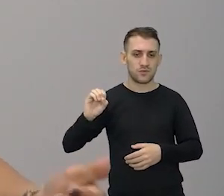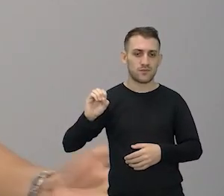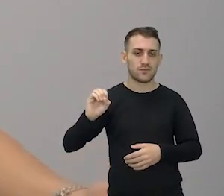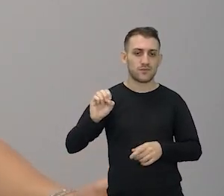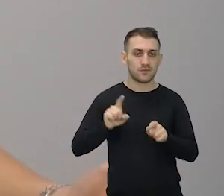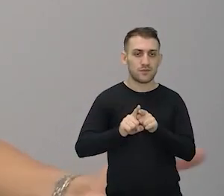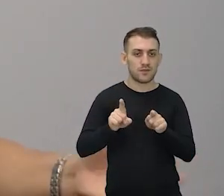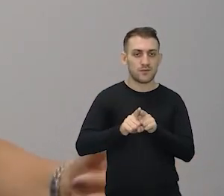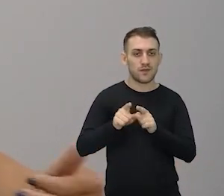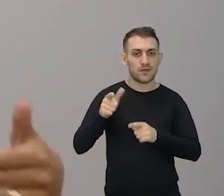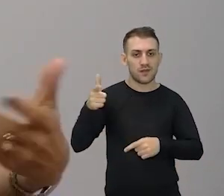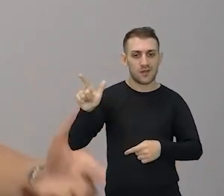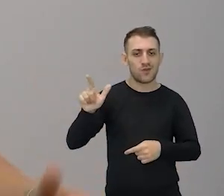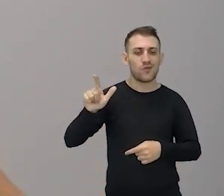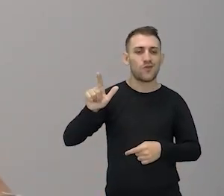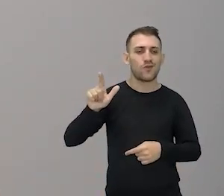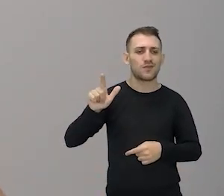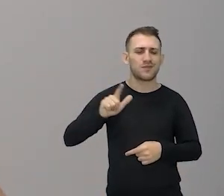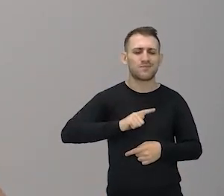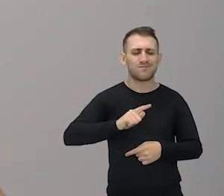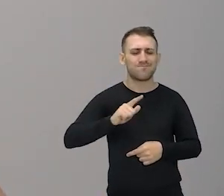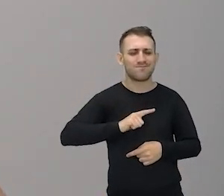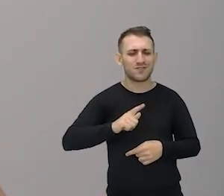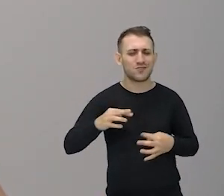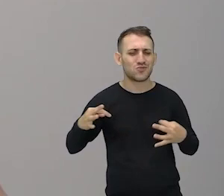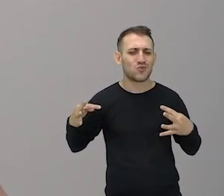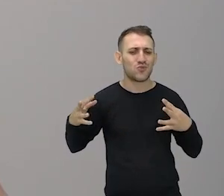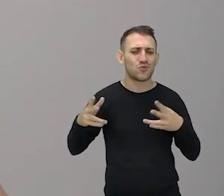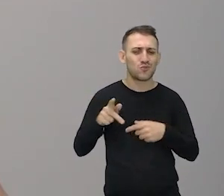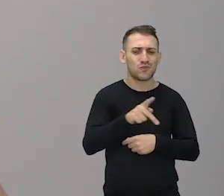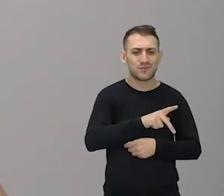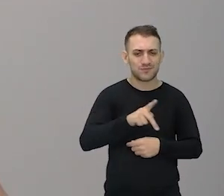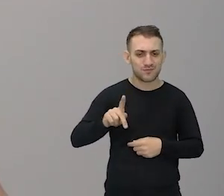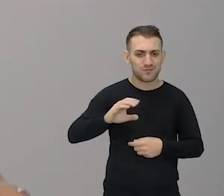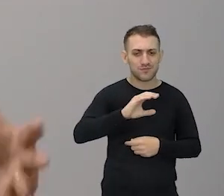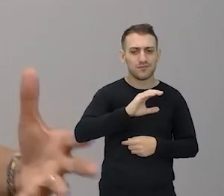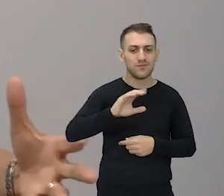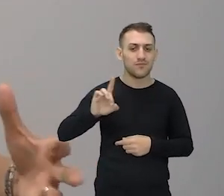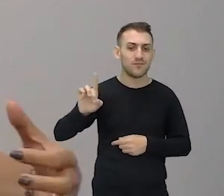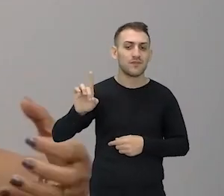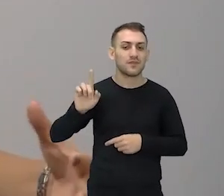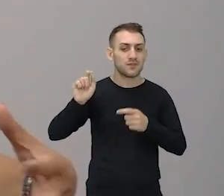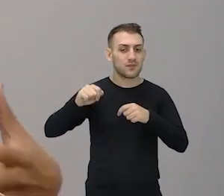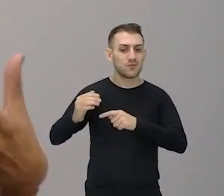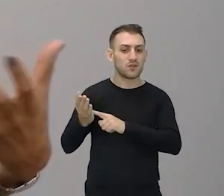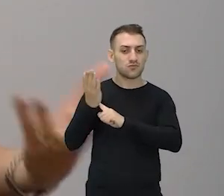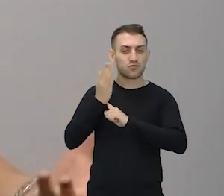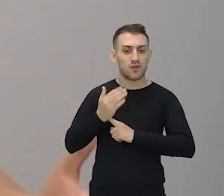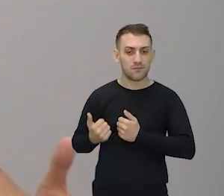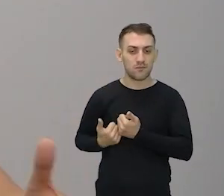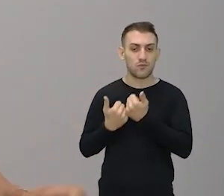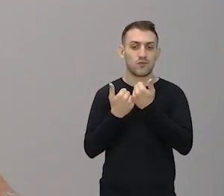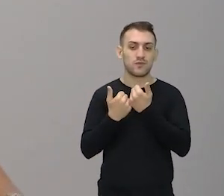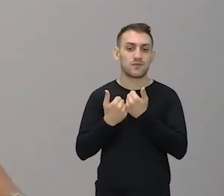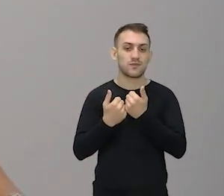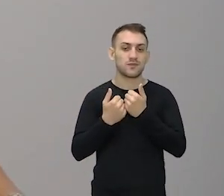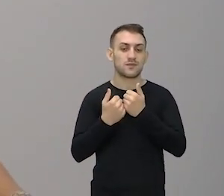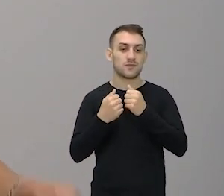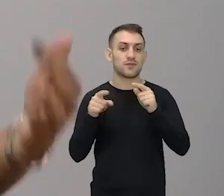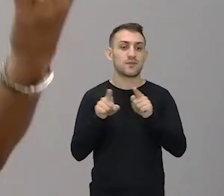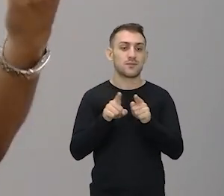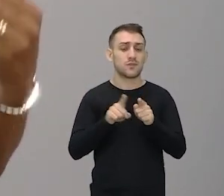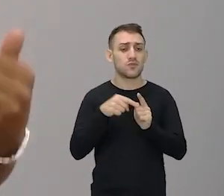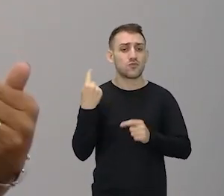a SEC, Marlene, todos os professores coordenadores que nos auxiliaram. E então,